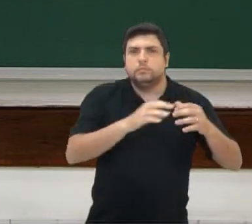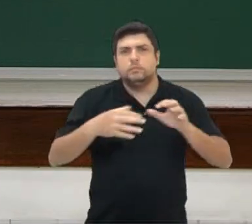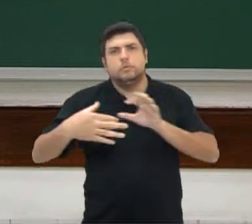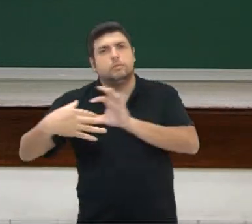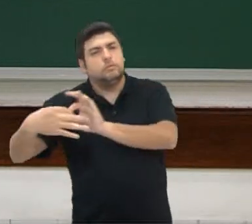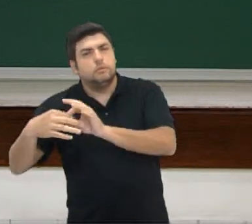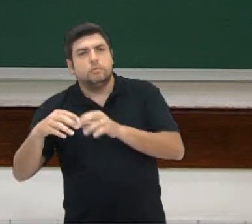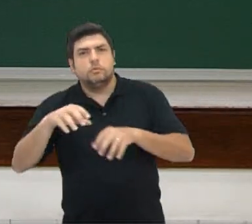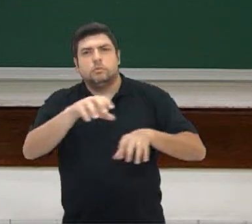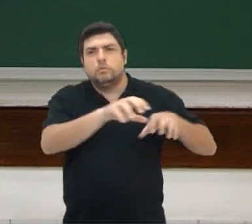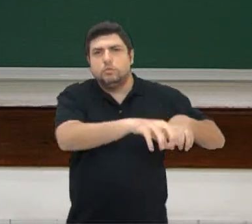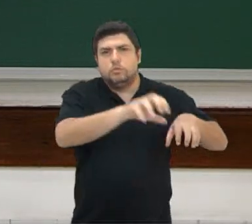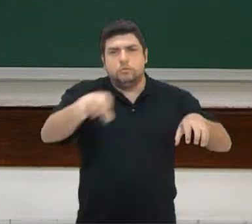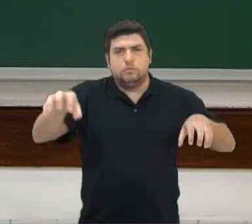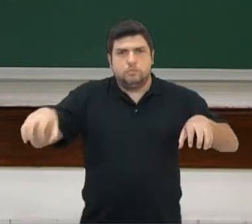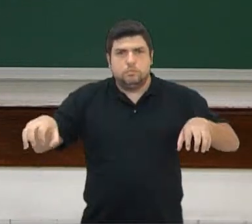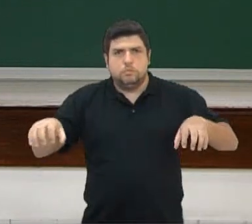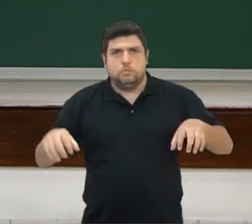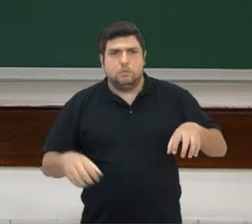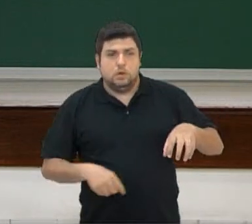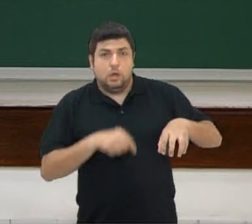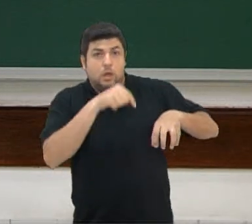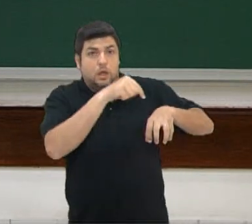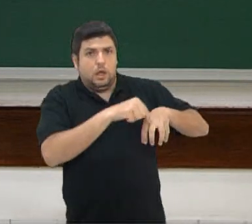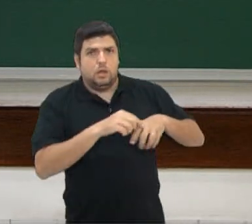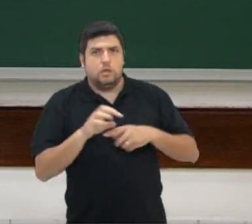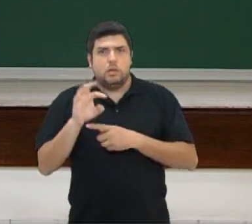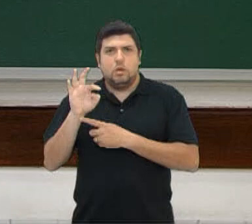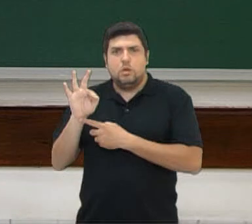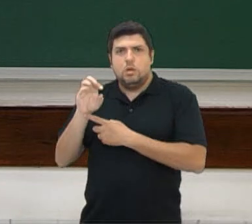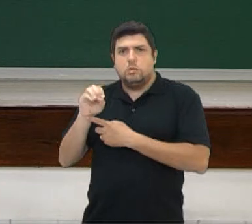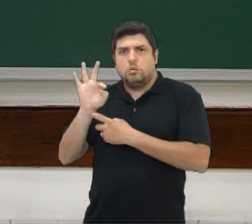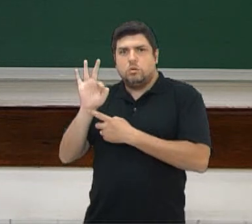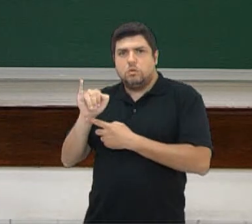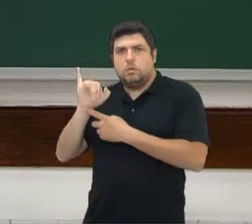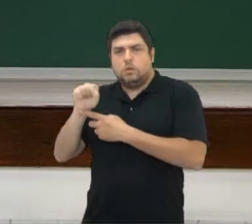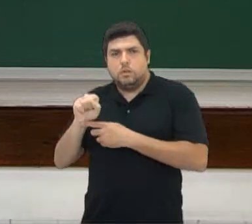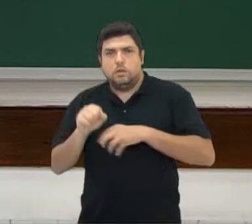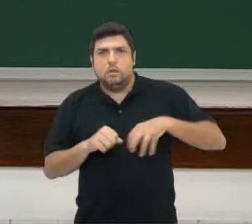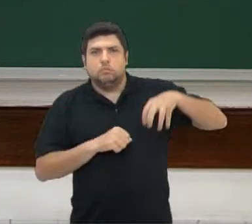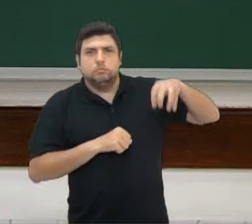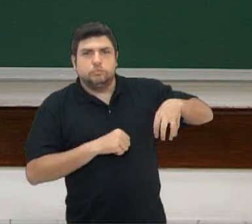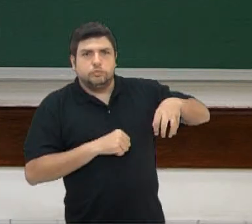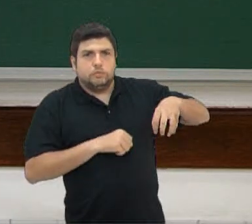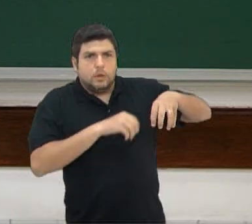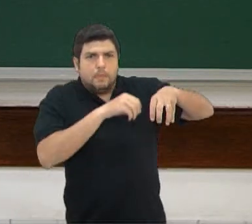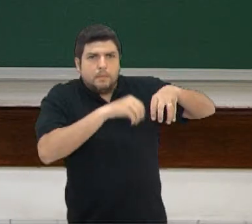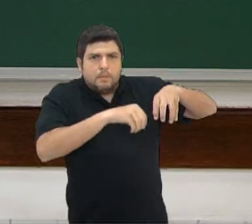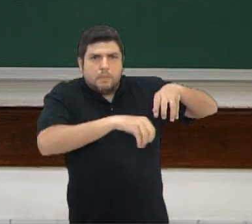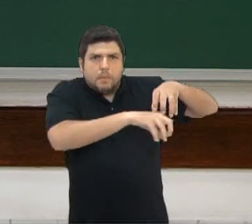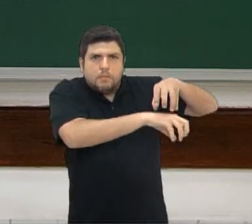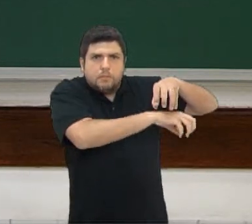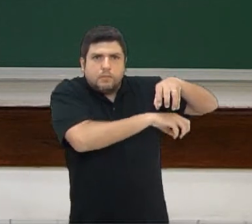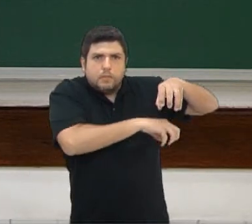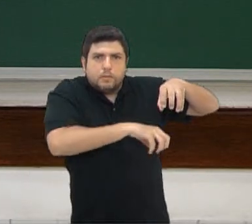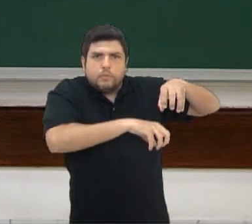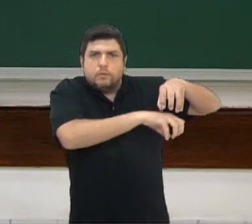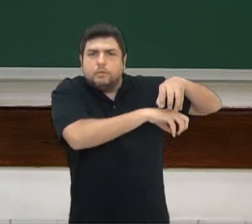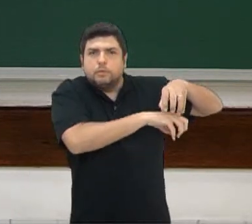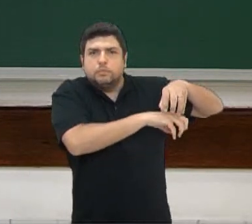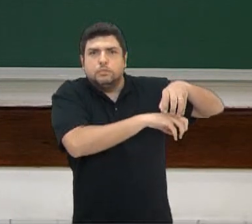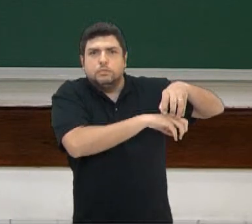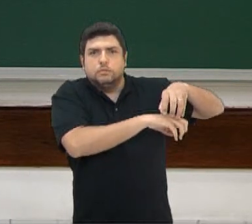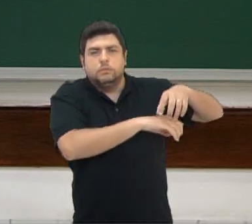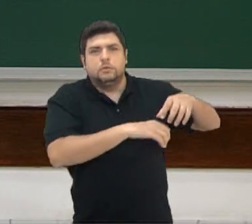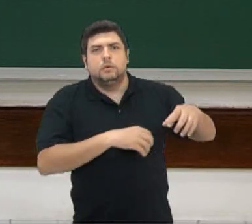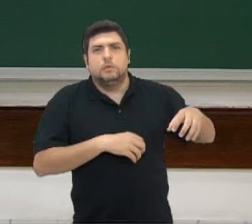Já em relação a totalizante, todas as instituições estão dentro de uma só. Você fica dentro de um espaço e